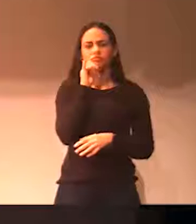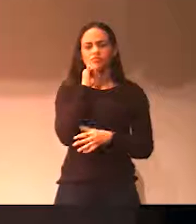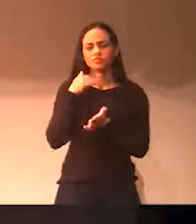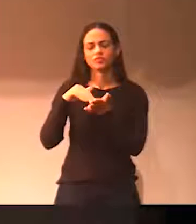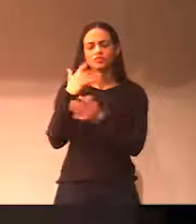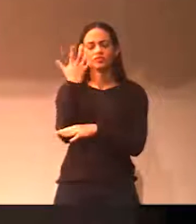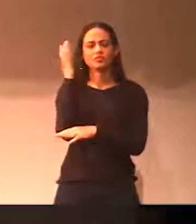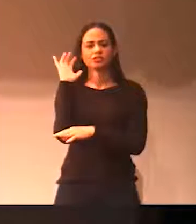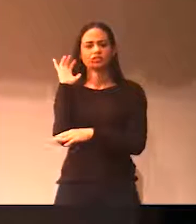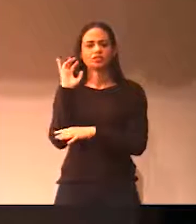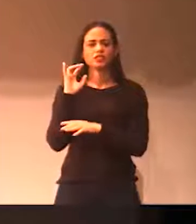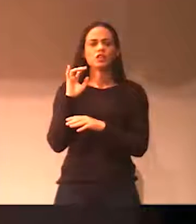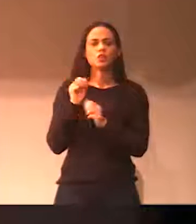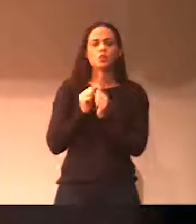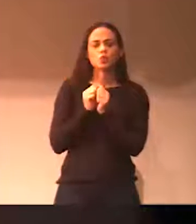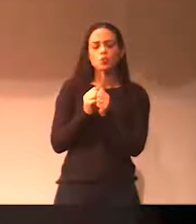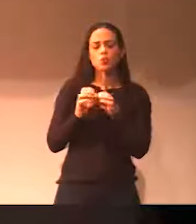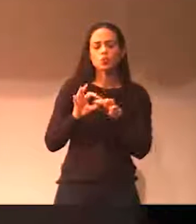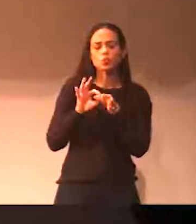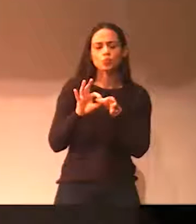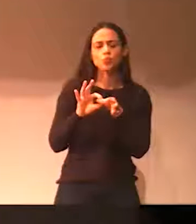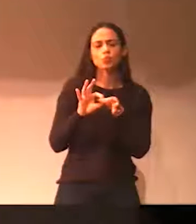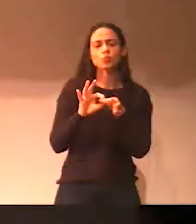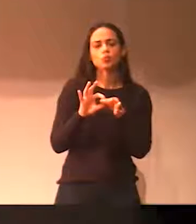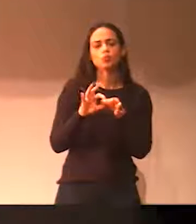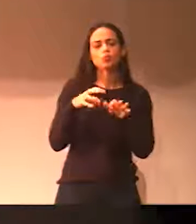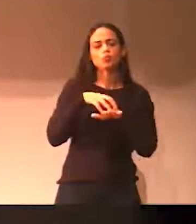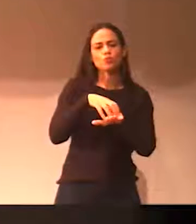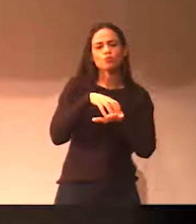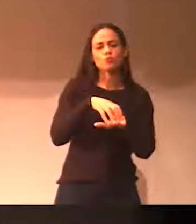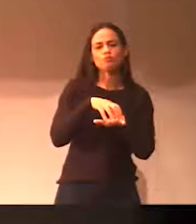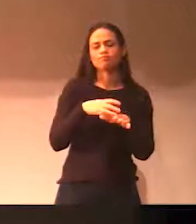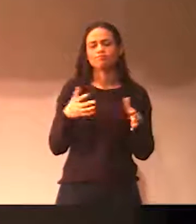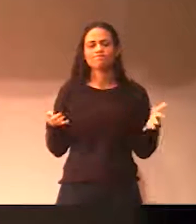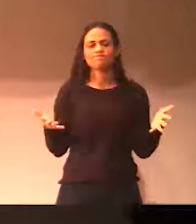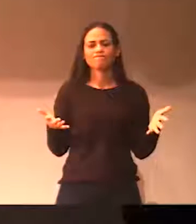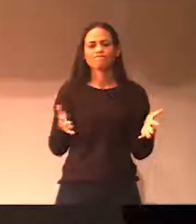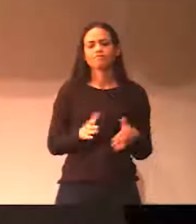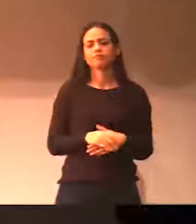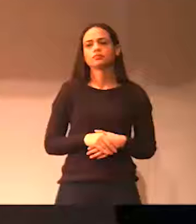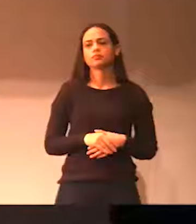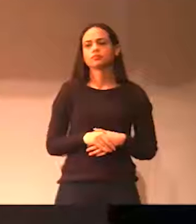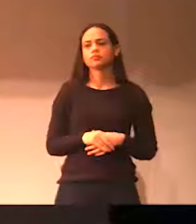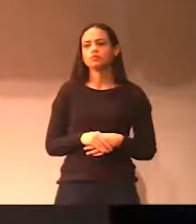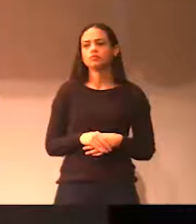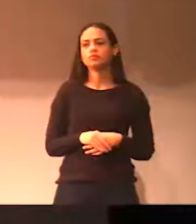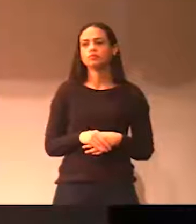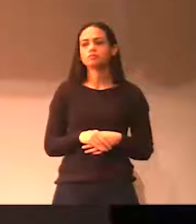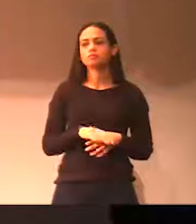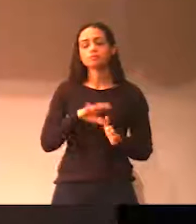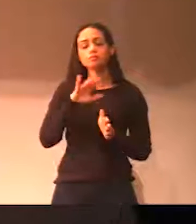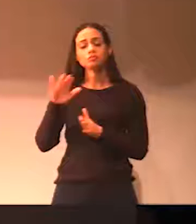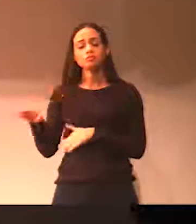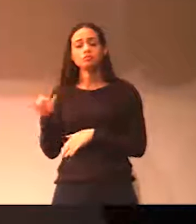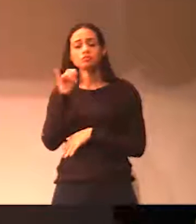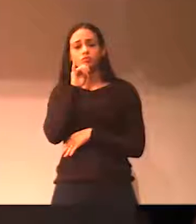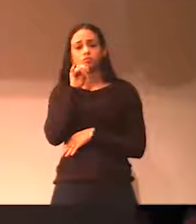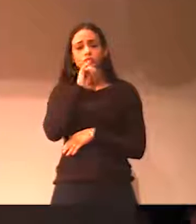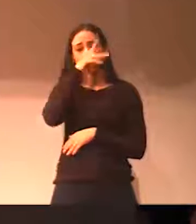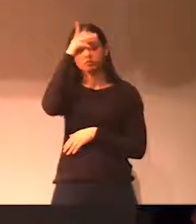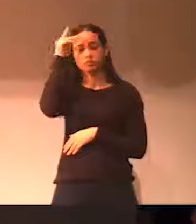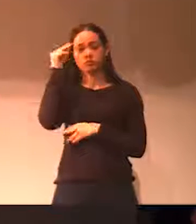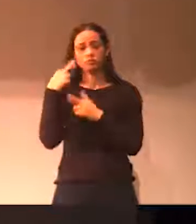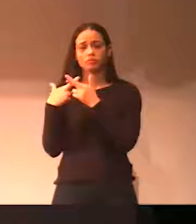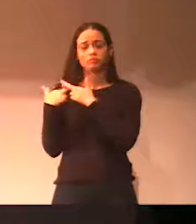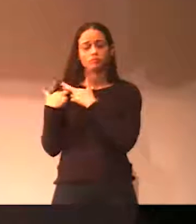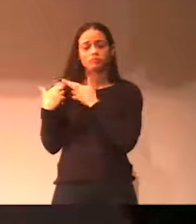questão do bem-estar animal. Então, são esses projetos. Não tem problema, se Vinhedo não quer fazer, a gente faz pelo Estado, não tem problema